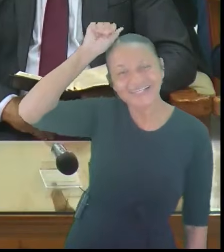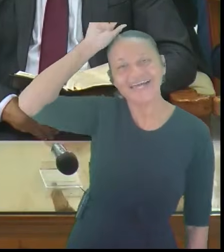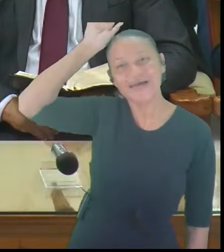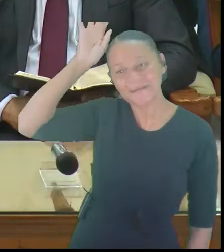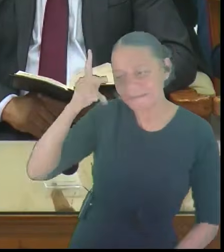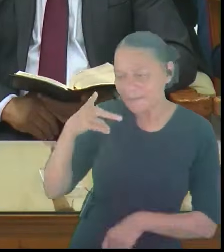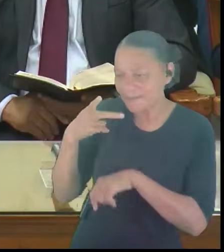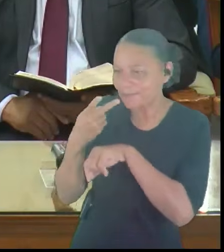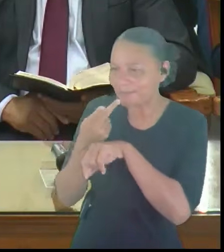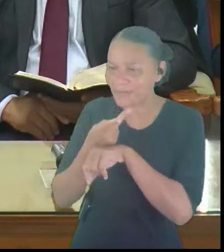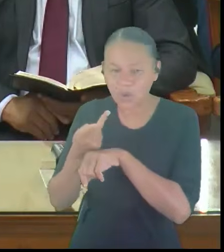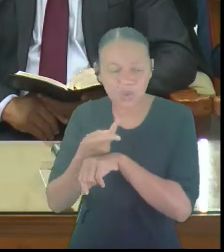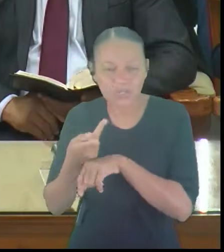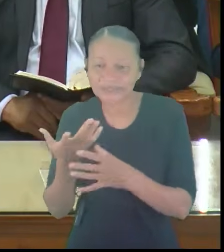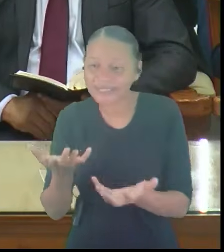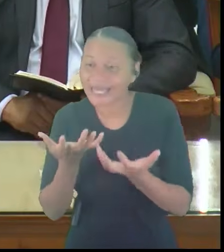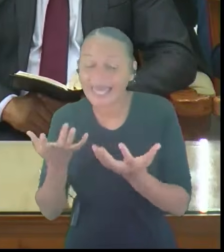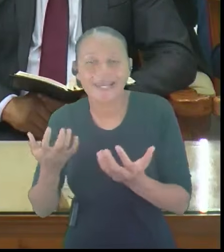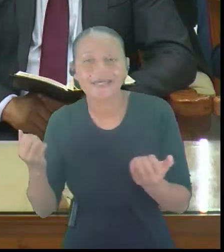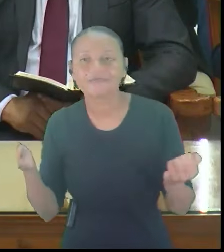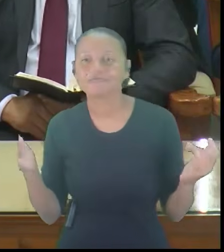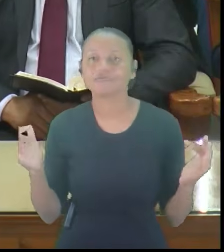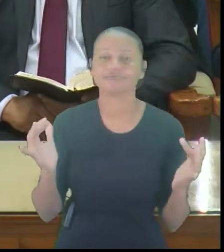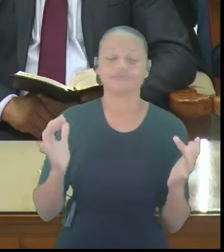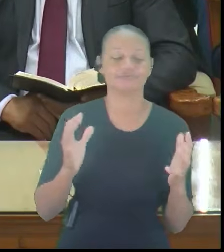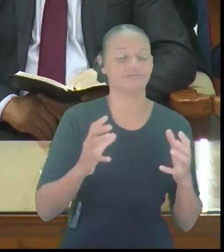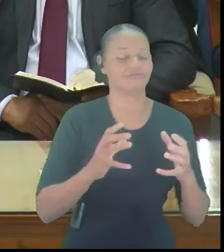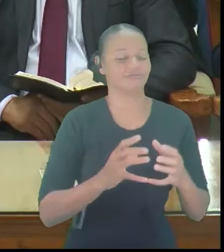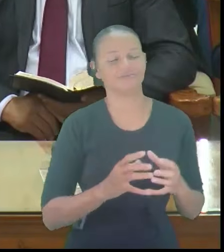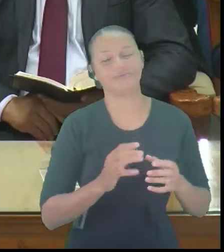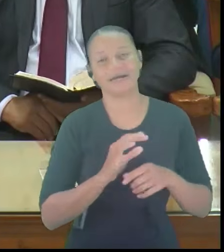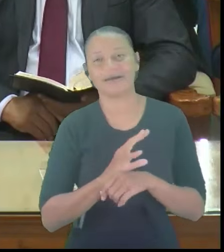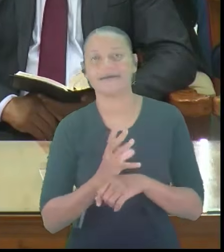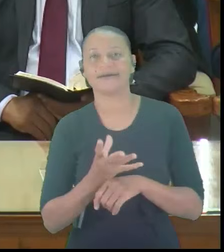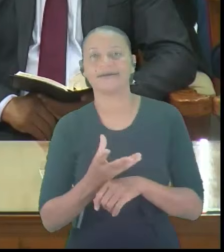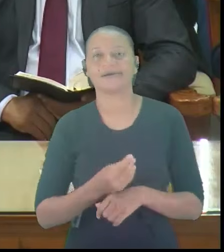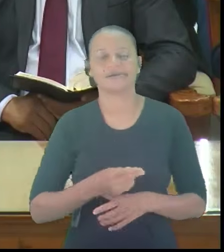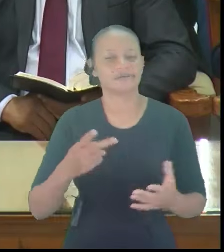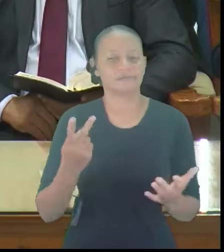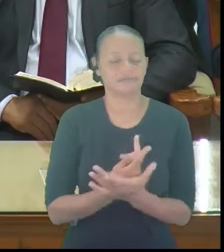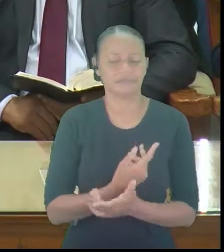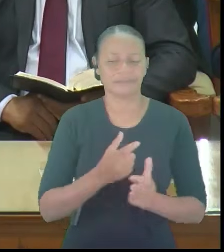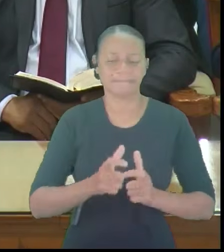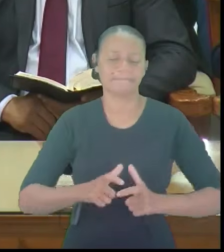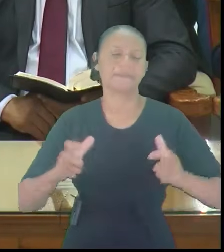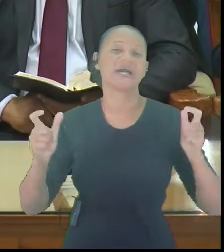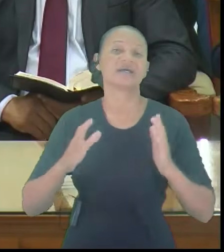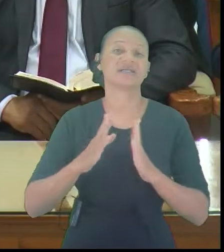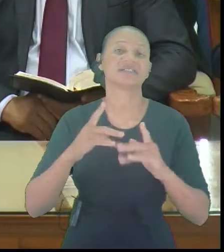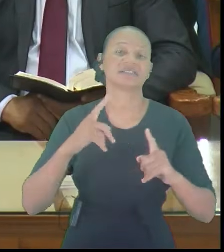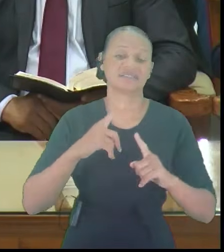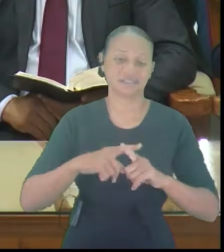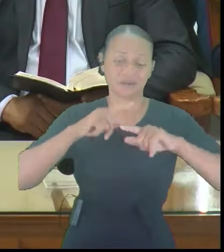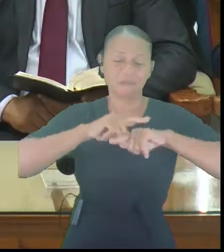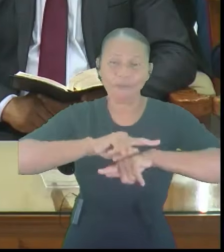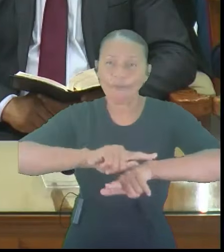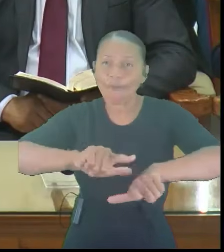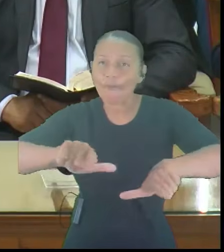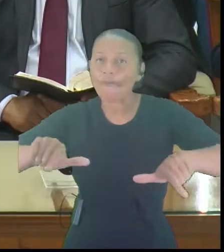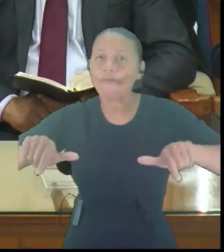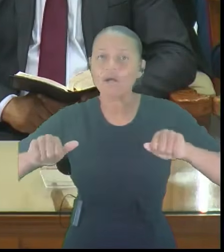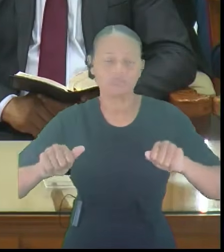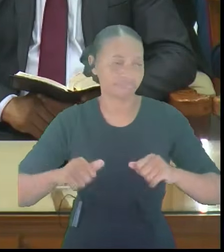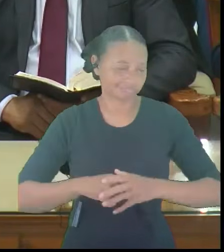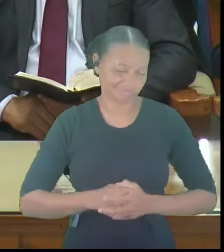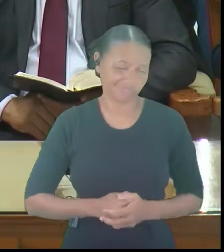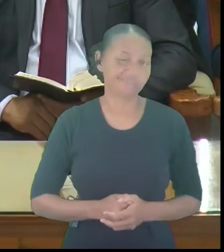igreja. O que é que está acontecendo hoje em dia na maioria das igrejas? A maioria das igrejas está vazia. O que